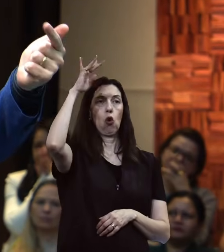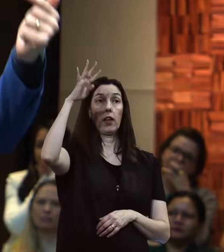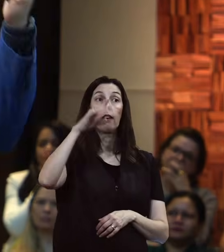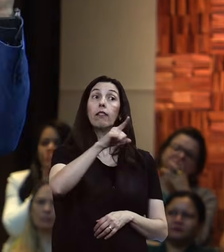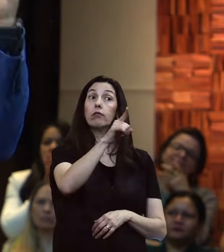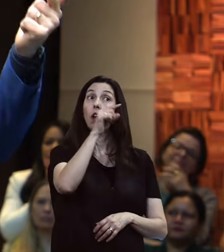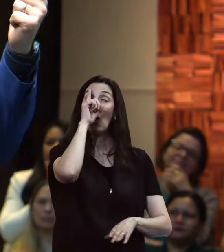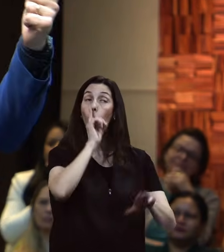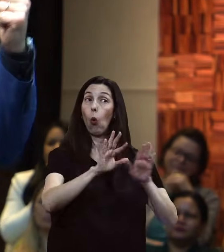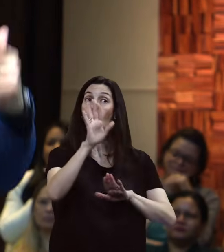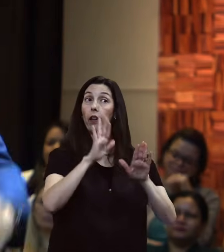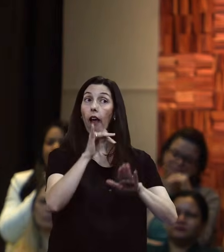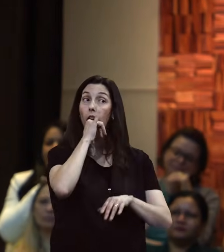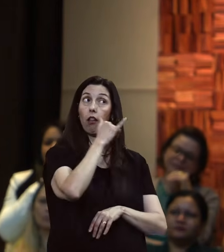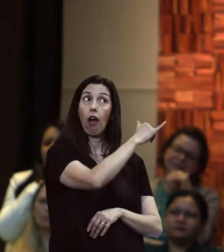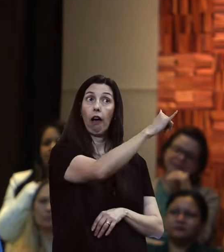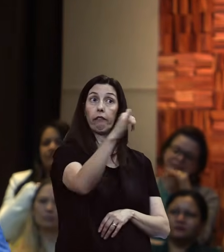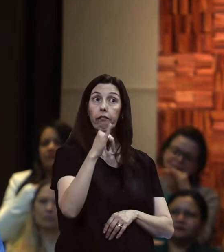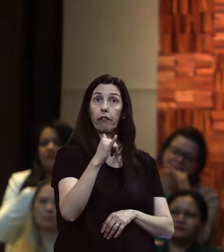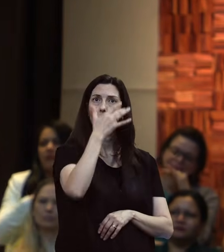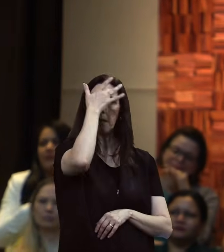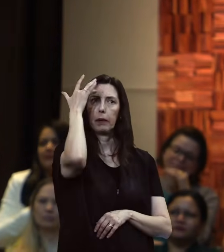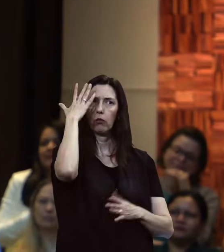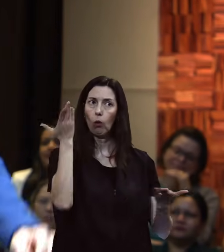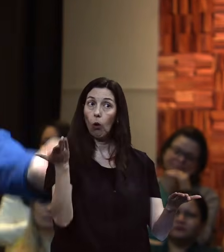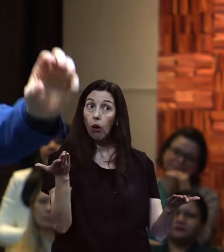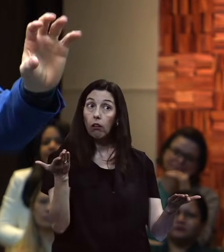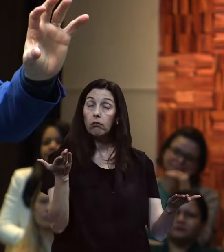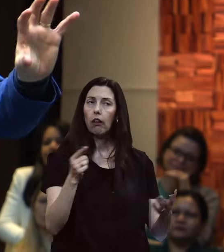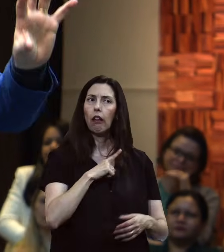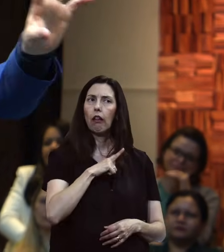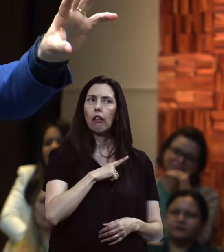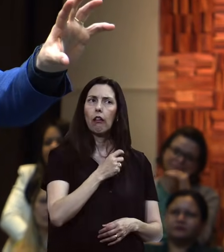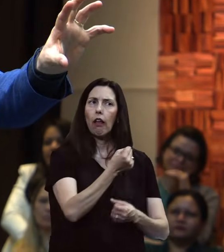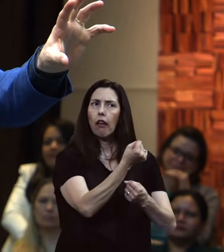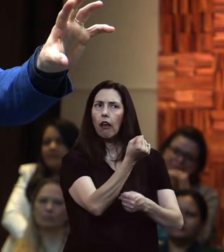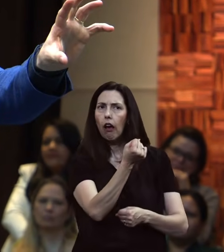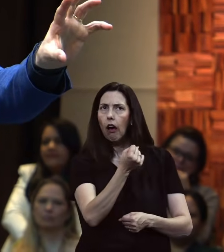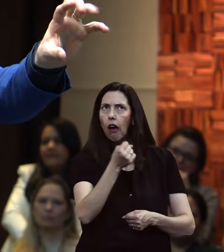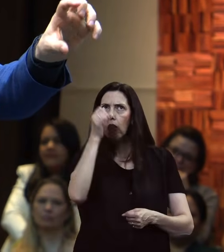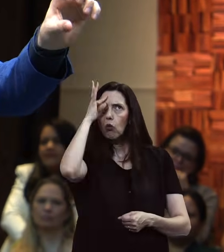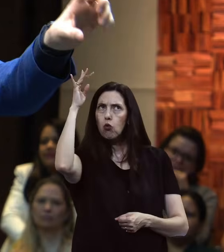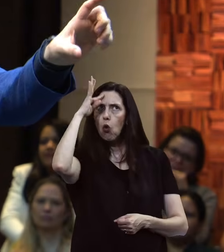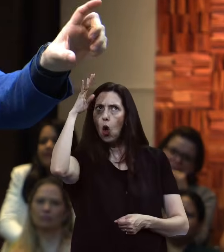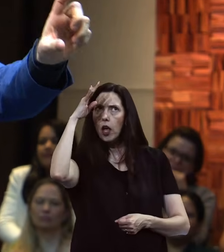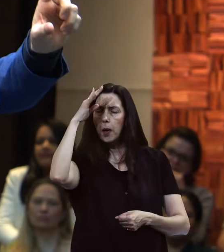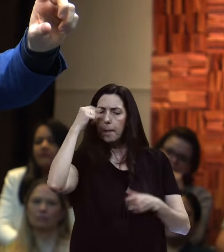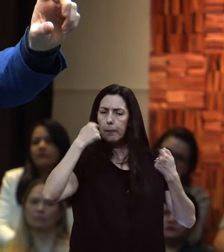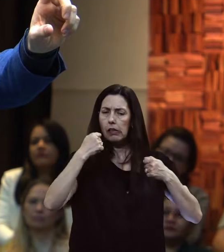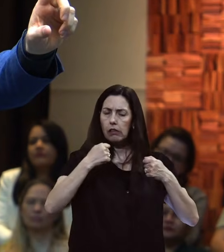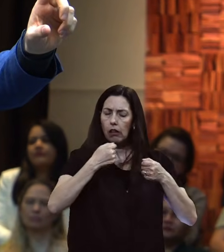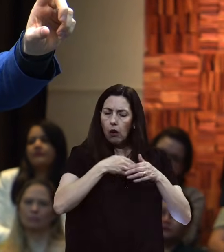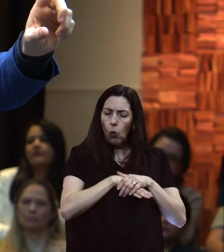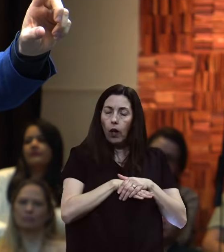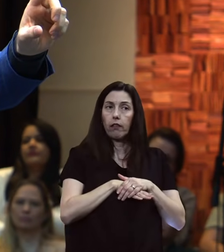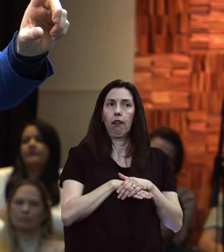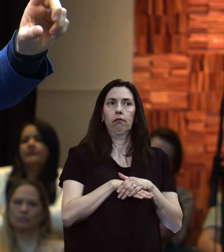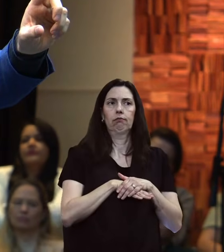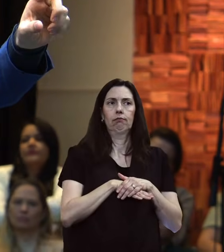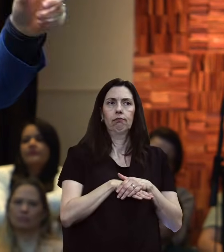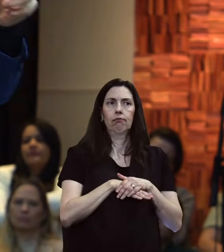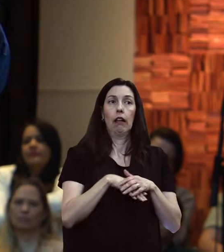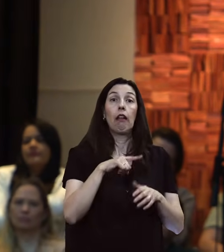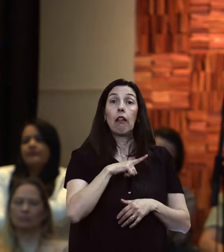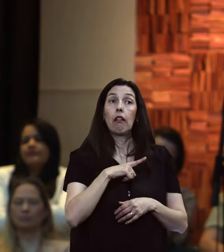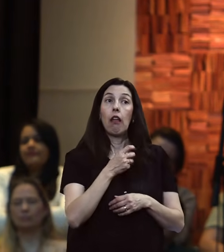você conta sonhos de Deus para a sua vida. Tem coisas que é para a gente guardar no secreto.